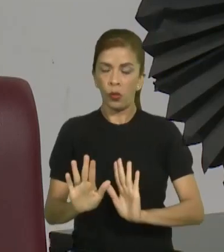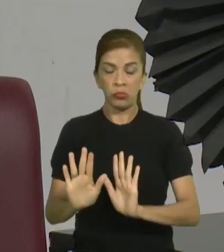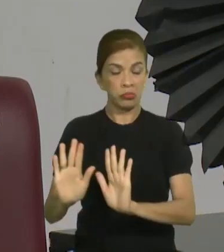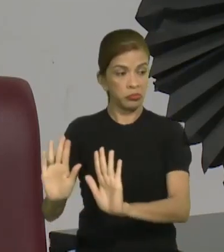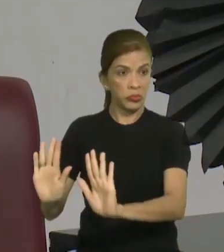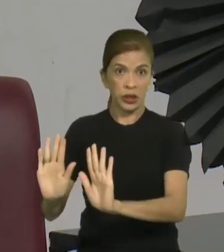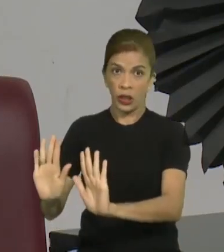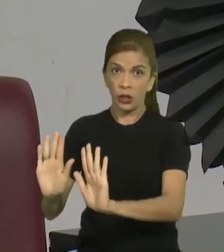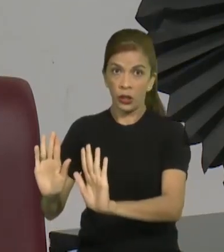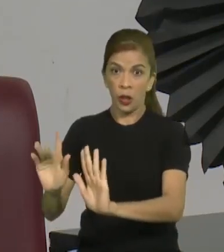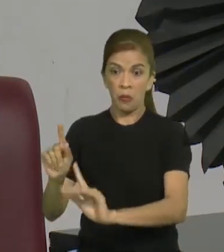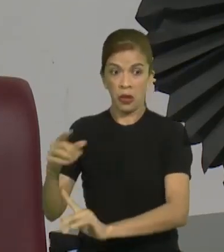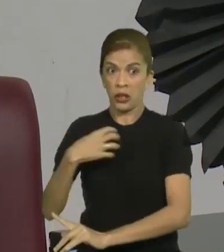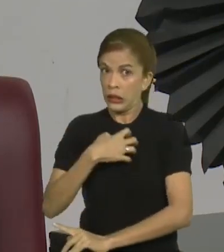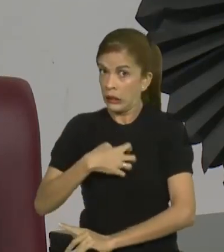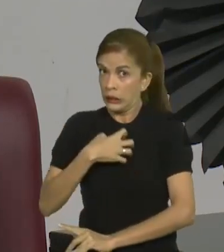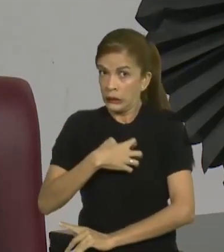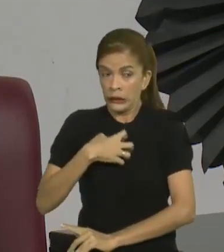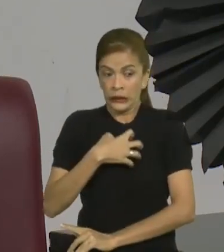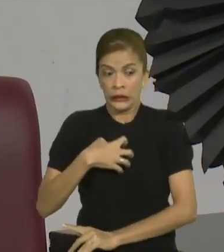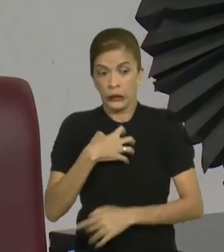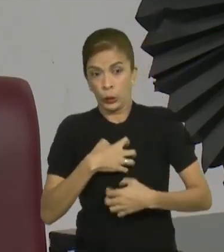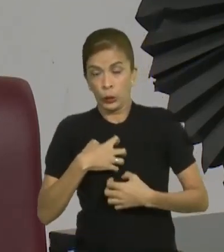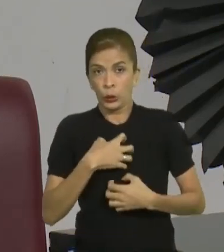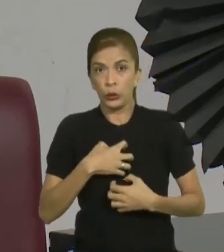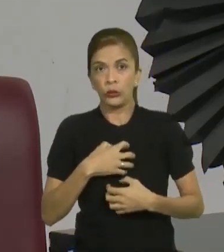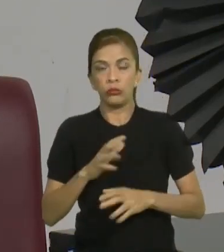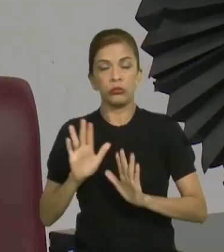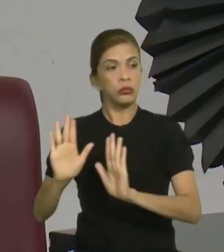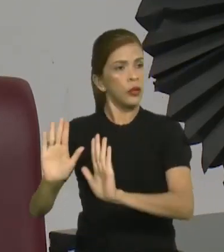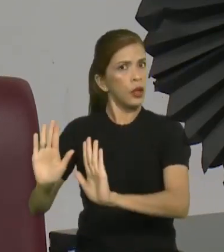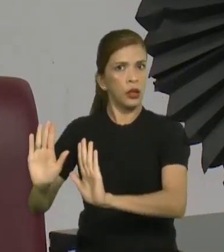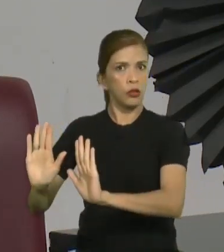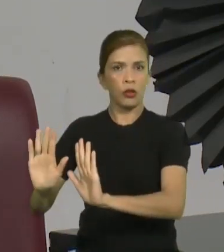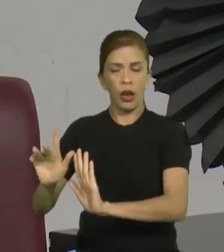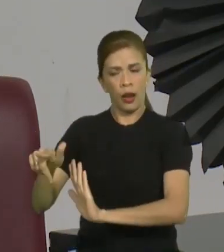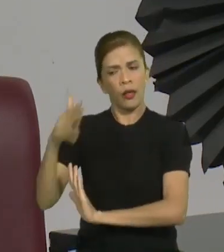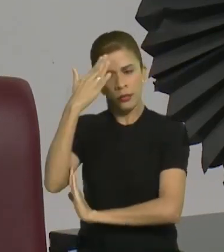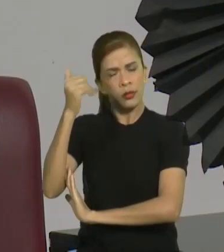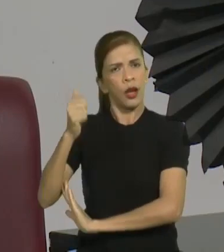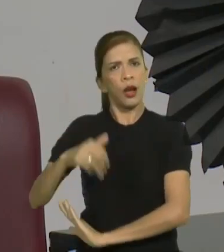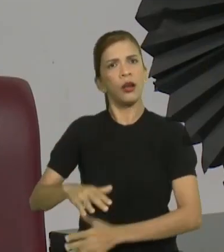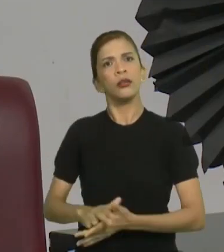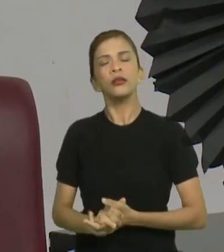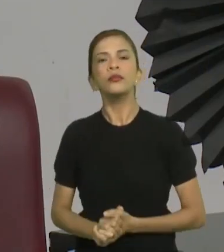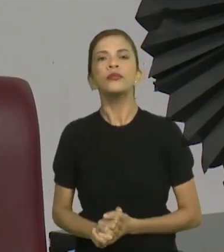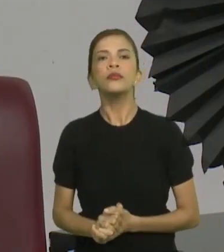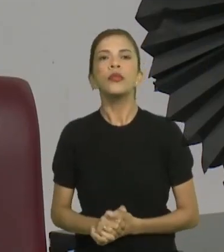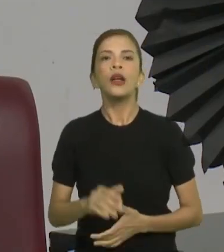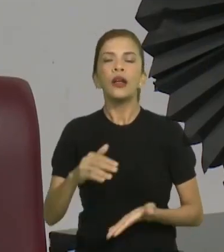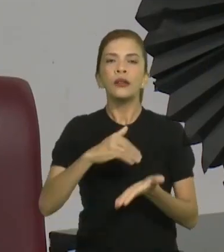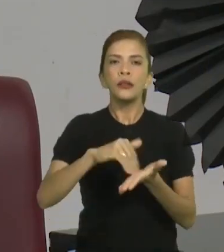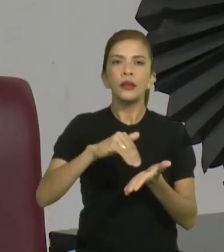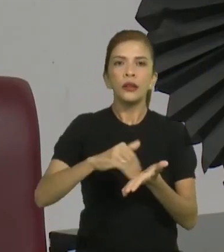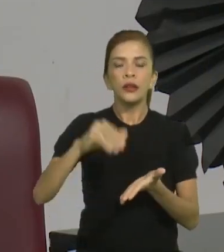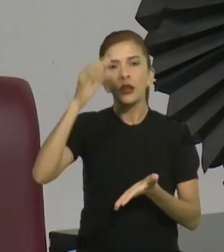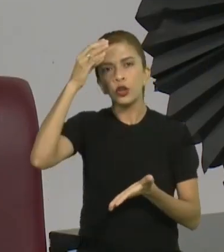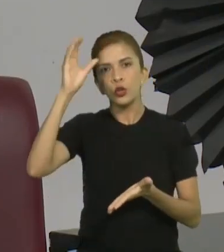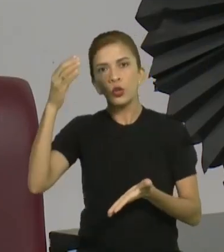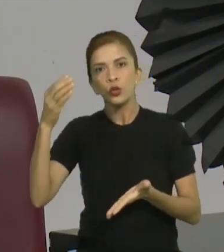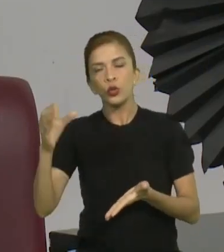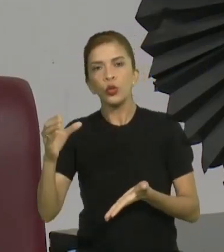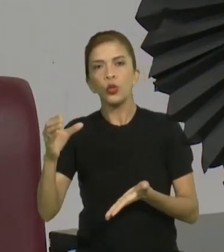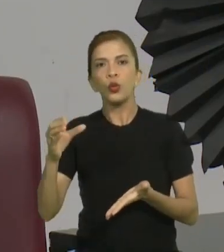porque ela é muito zangada, então deixa ela fazer do jeito dela. Então, era na Secretaria de Cultura, era